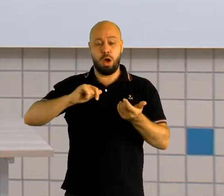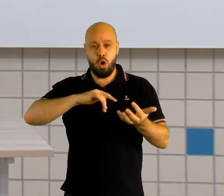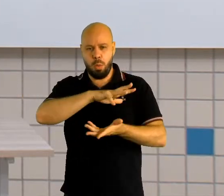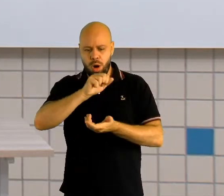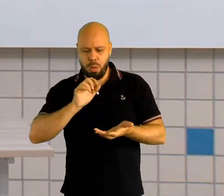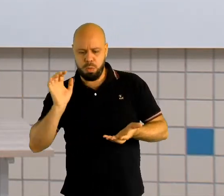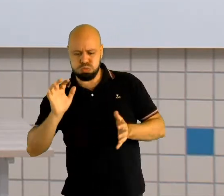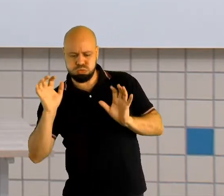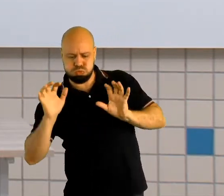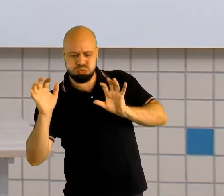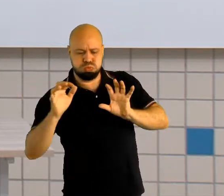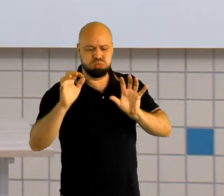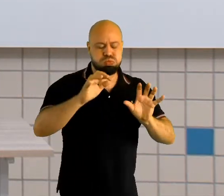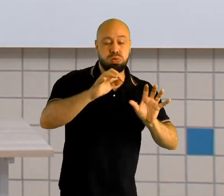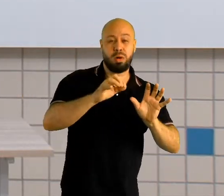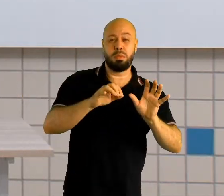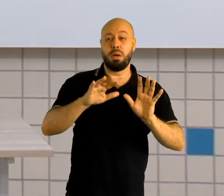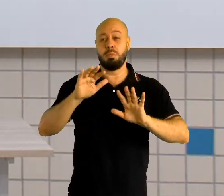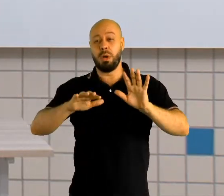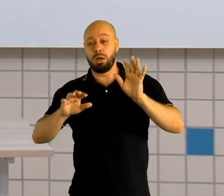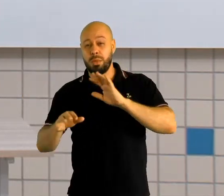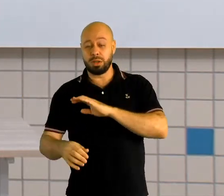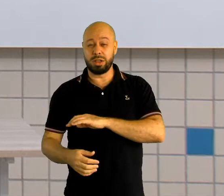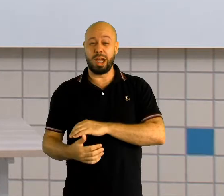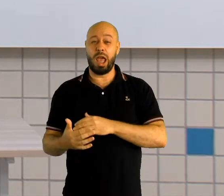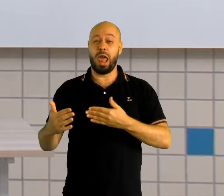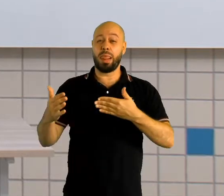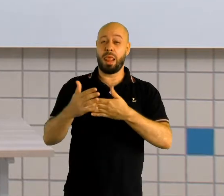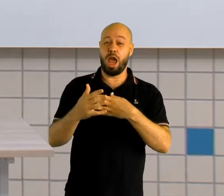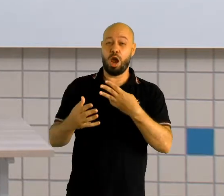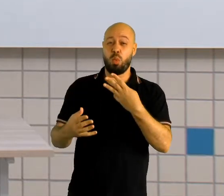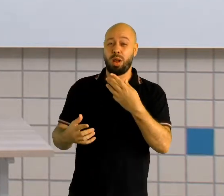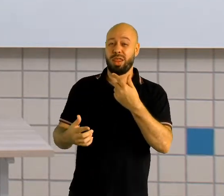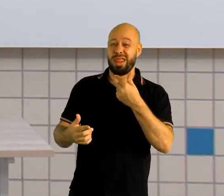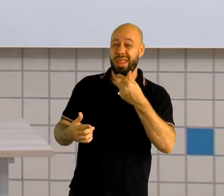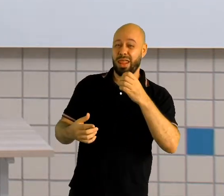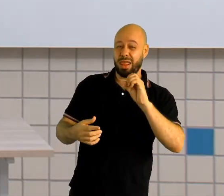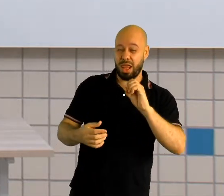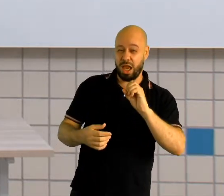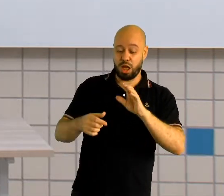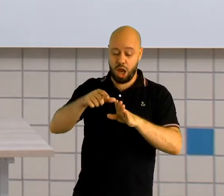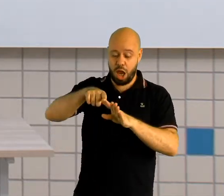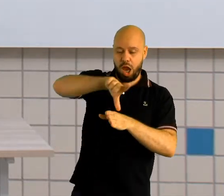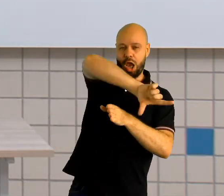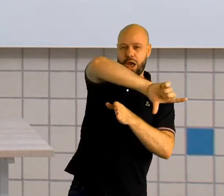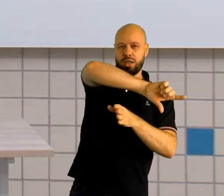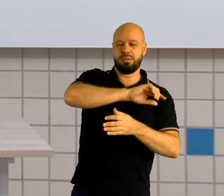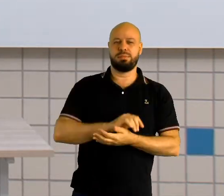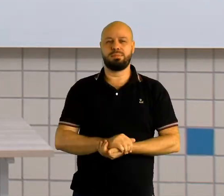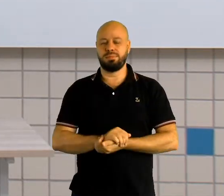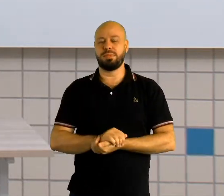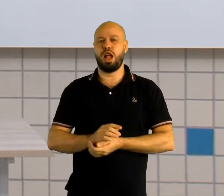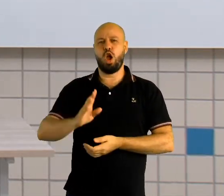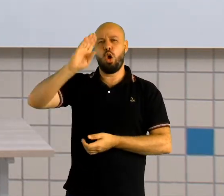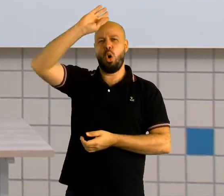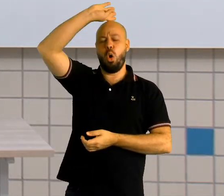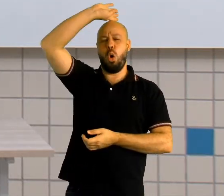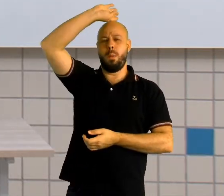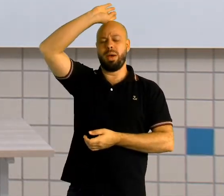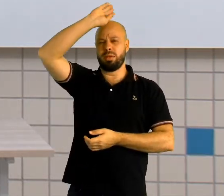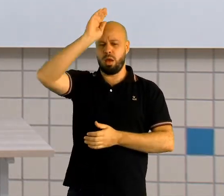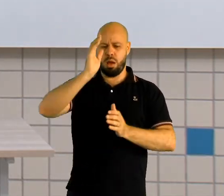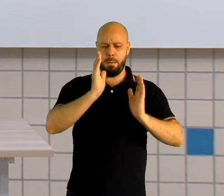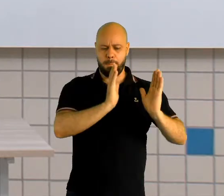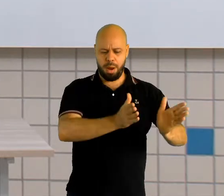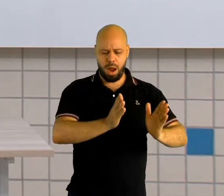a 470 depois de Cristo. E nós temos aí Roma Imperial dividida em 3 fases,